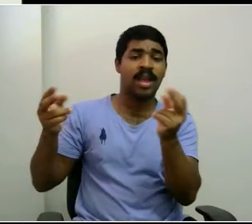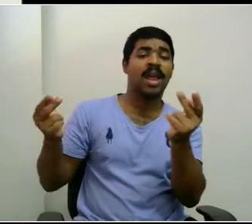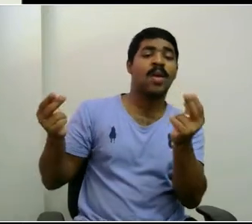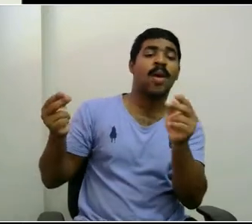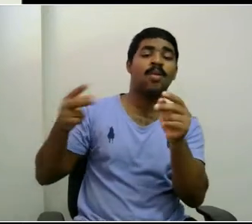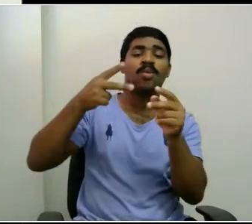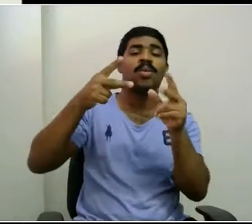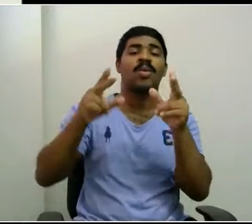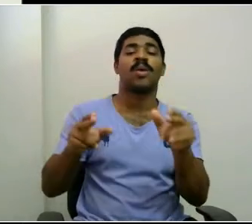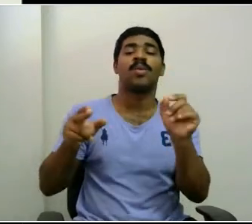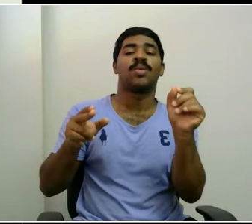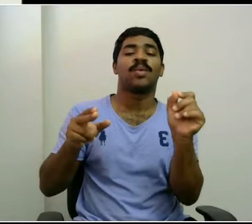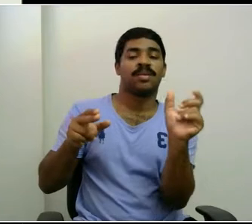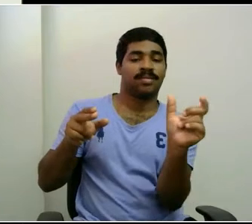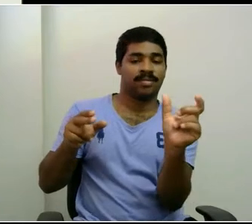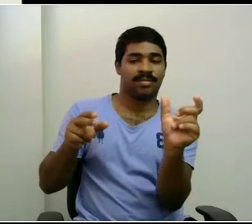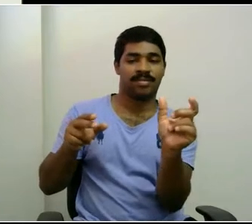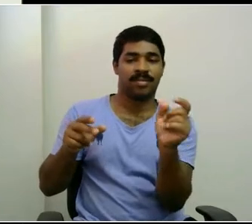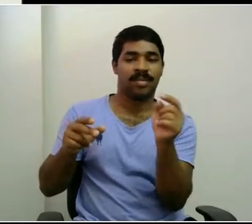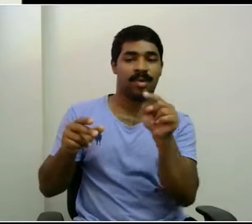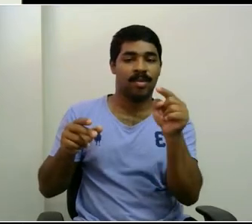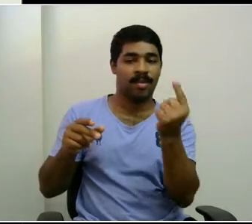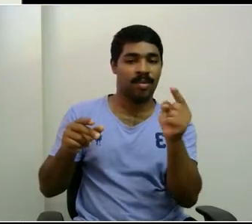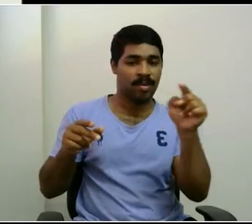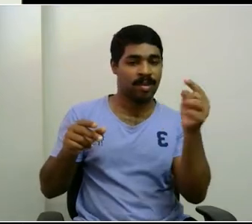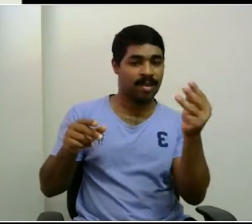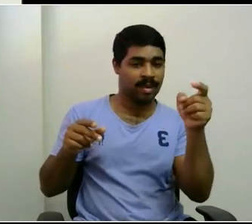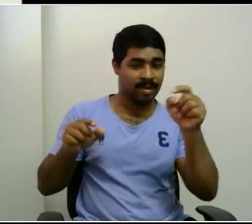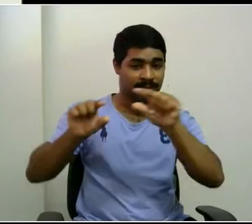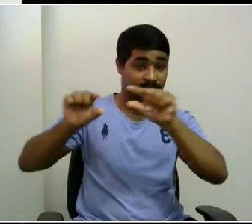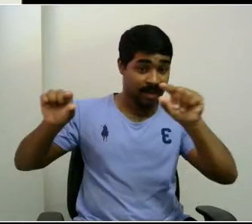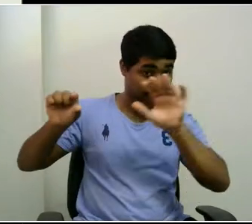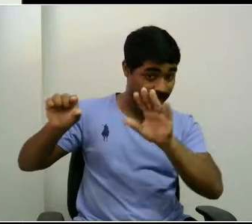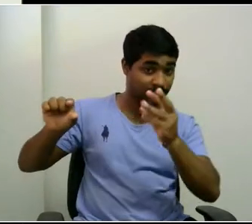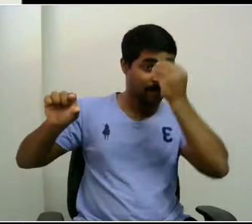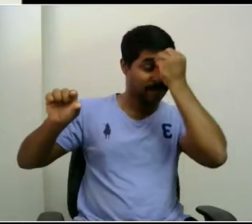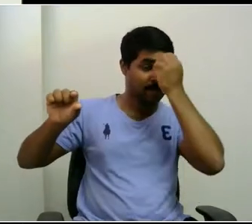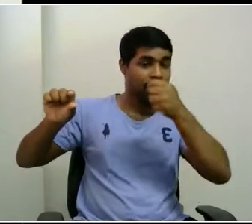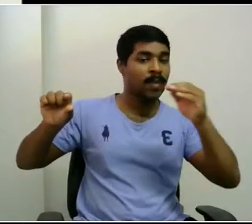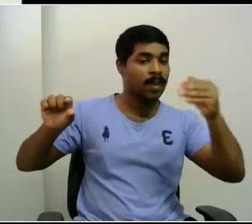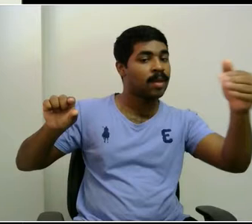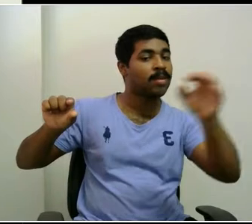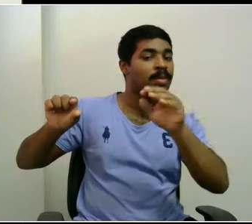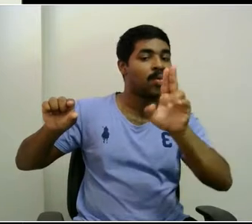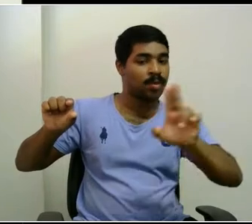3x. Tá? Essa é a nossa primeira informação aqui, ó. A gente vai ter que usar ela. Tá?